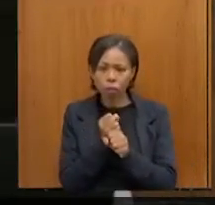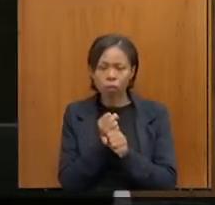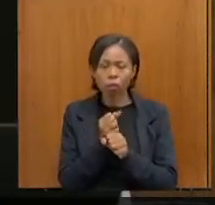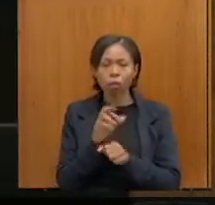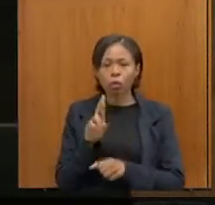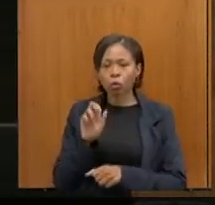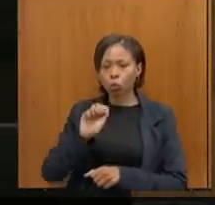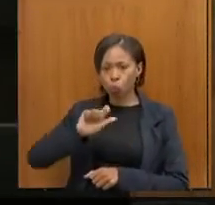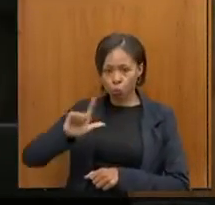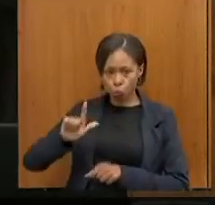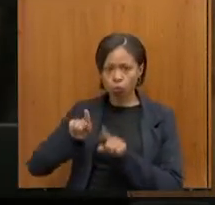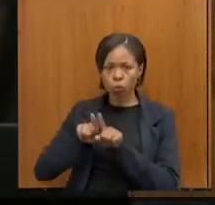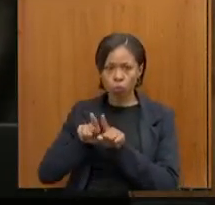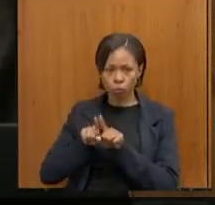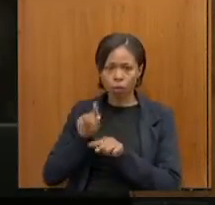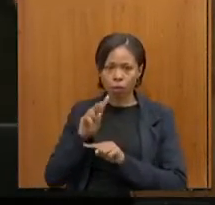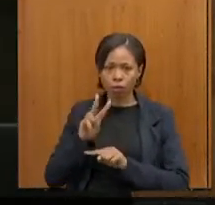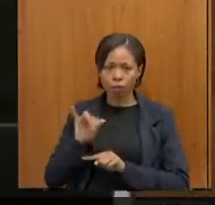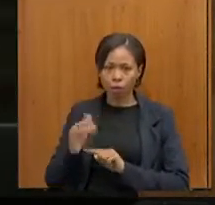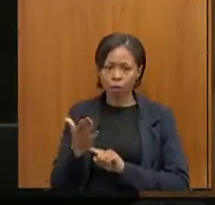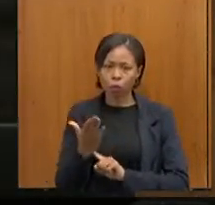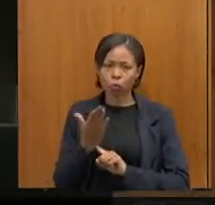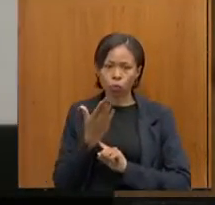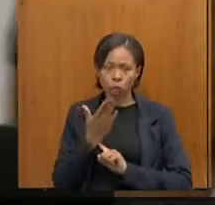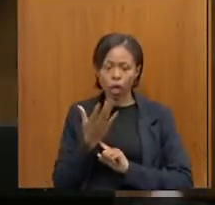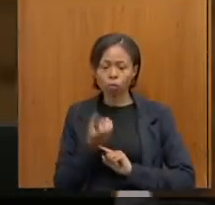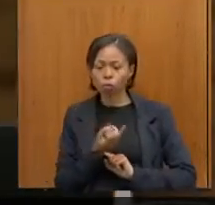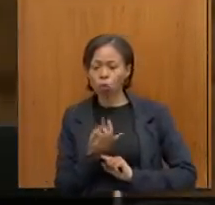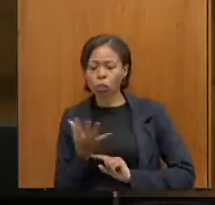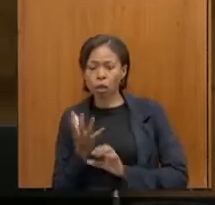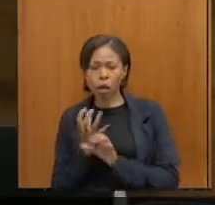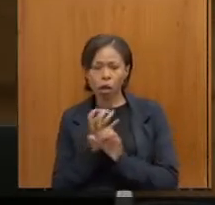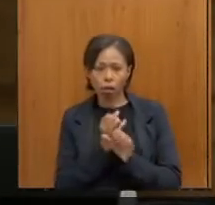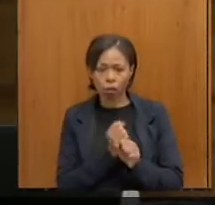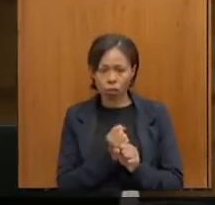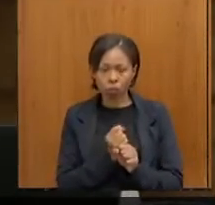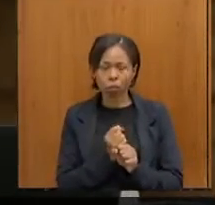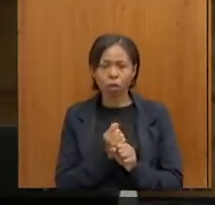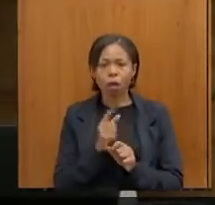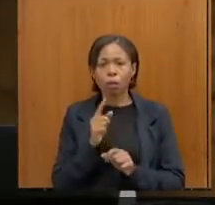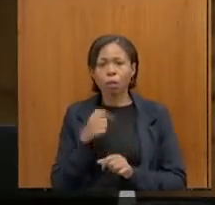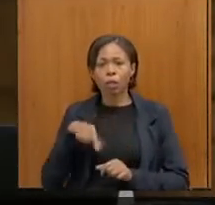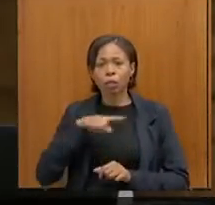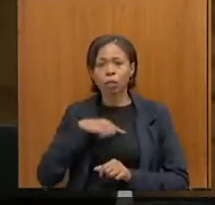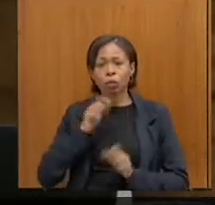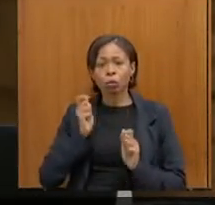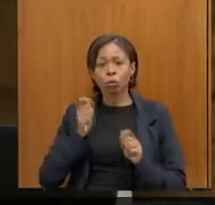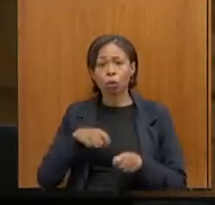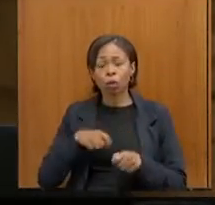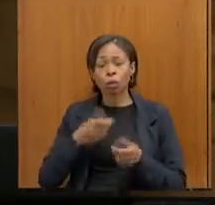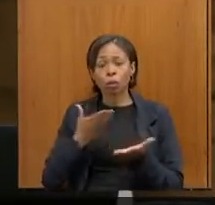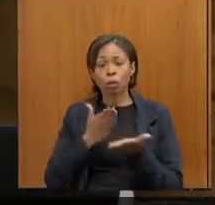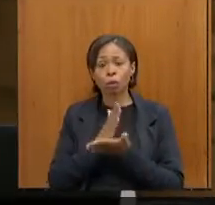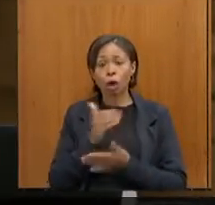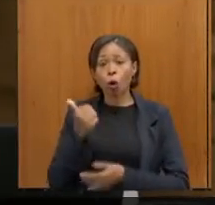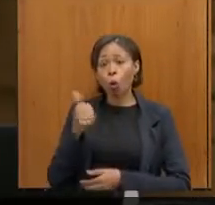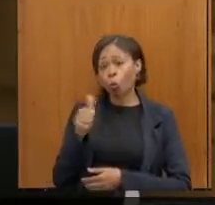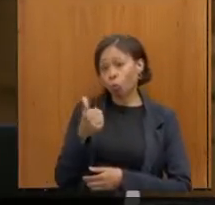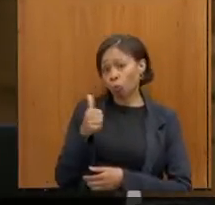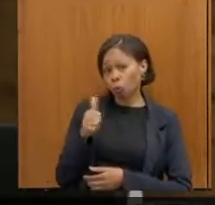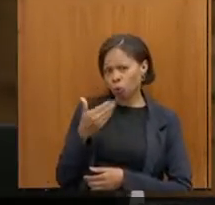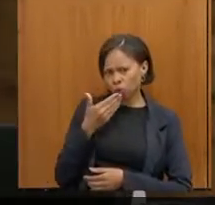Belém também nos ajudará na composição de cor um para que a gente possa aprovar os 11 requerimentos